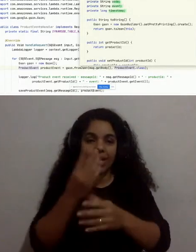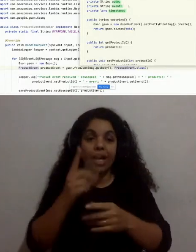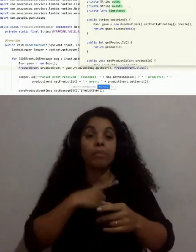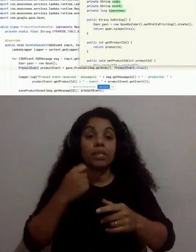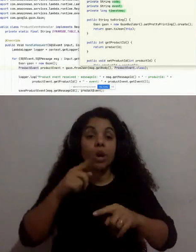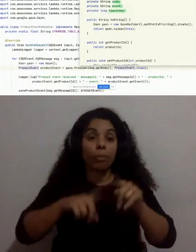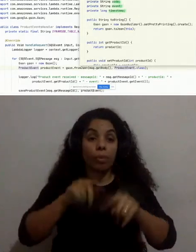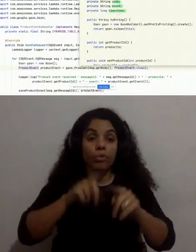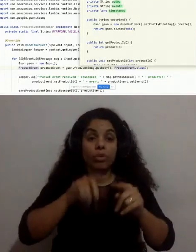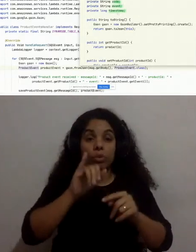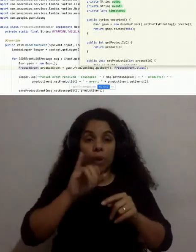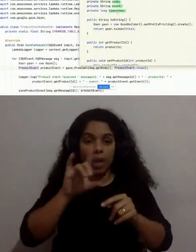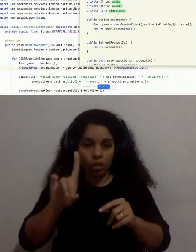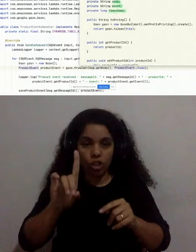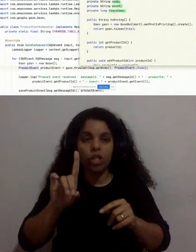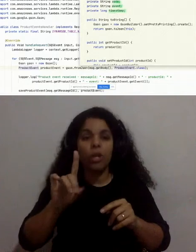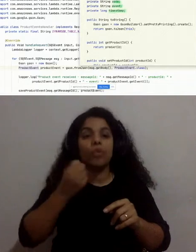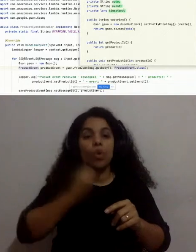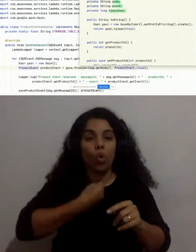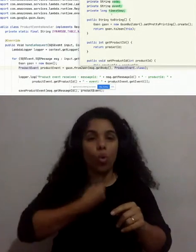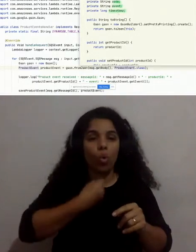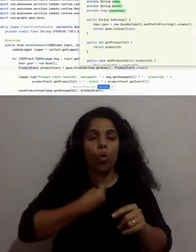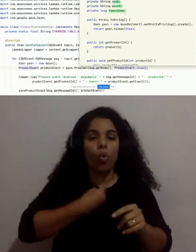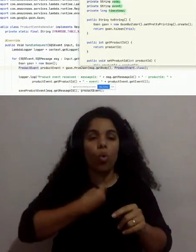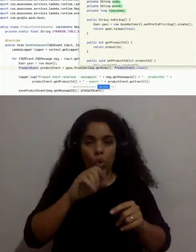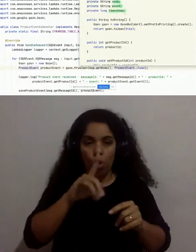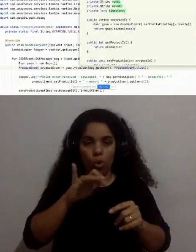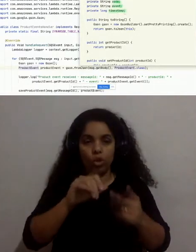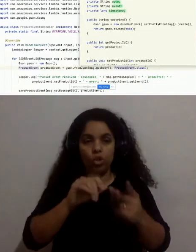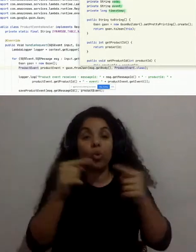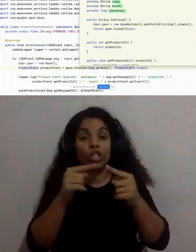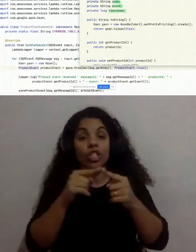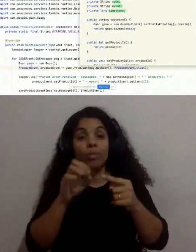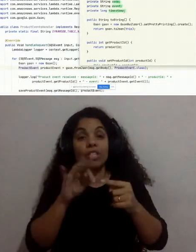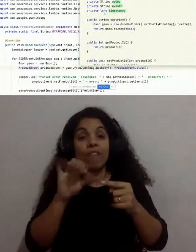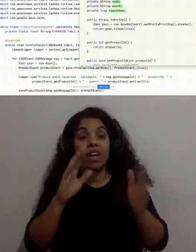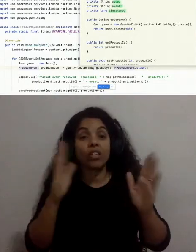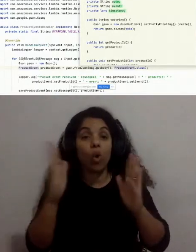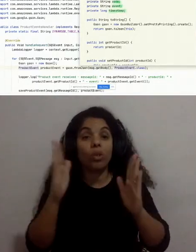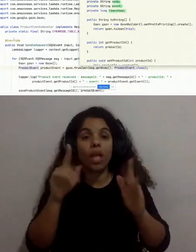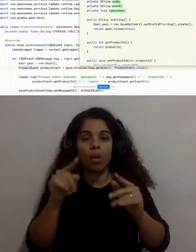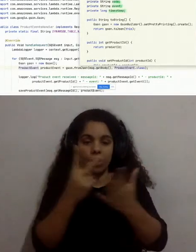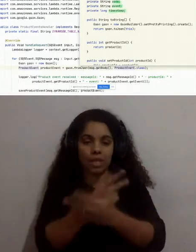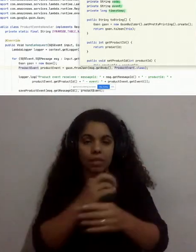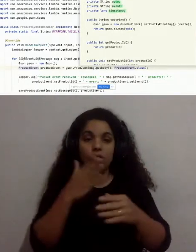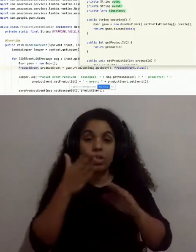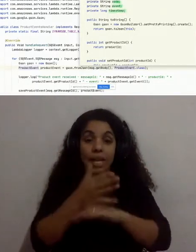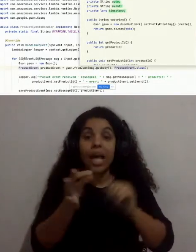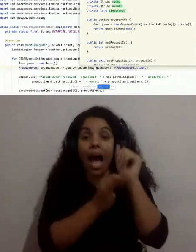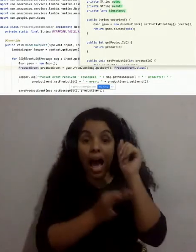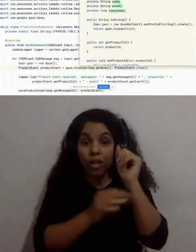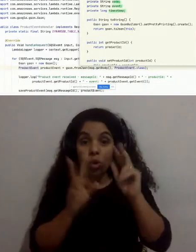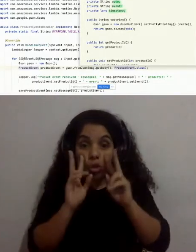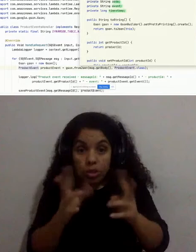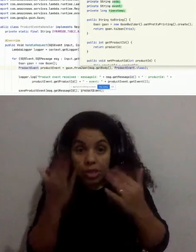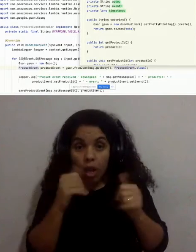produto ID, um código, um tipo de evento, né? E o tempo desse evento. Beleza, entrei no código, sei como que eu vou